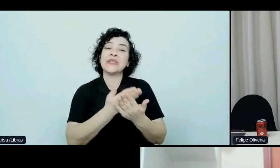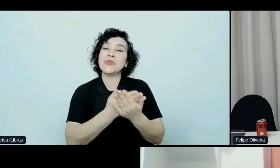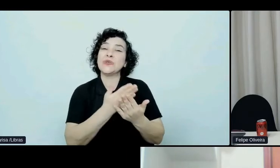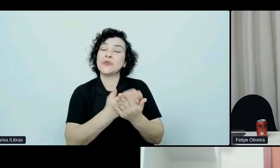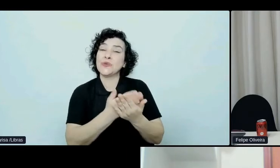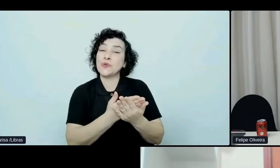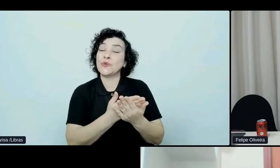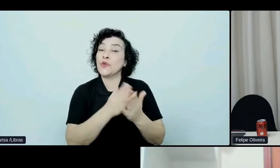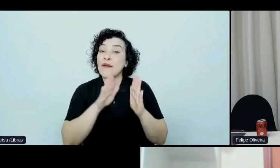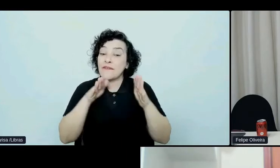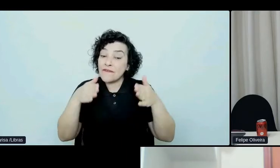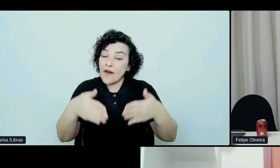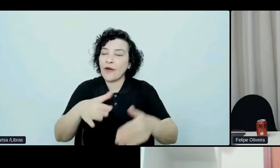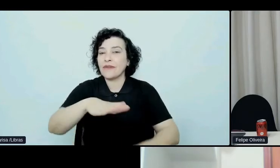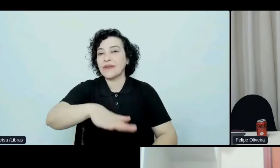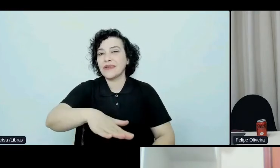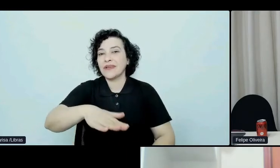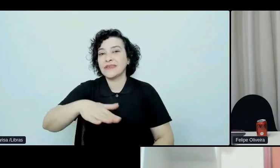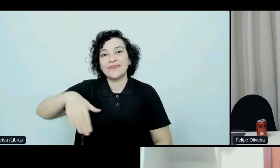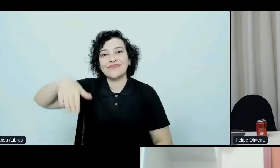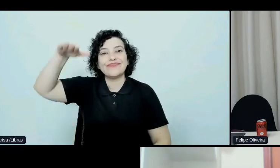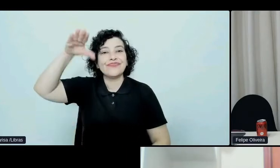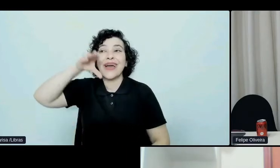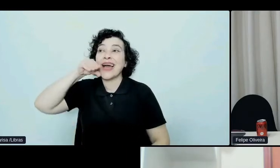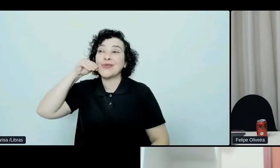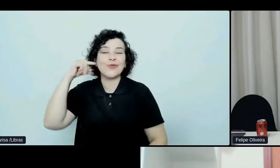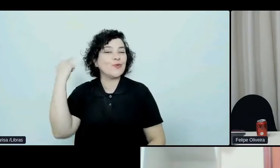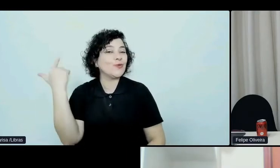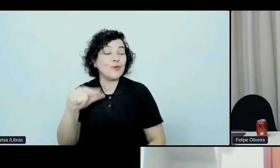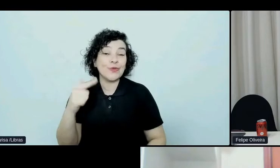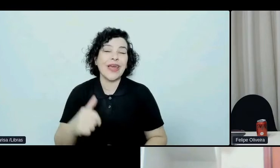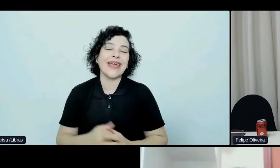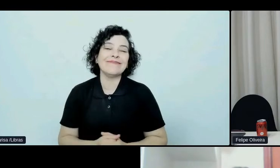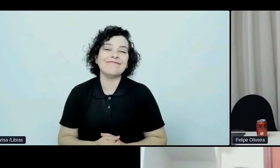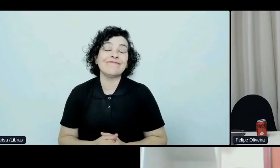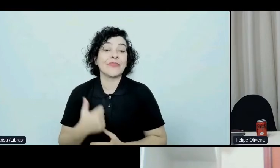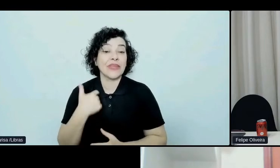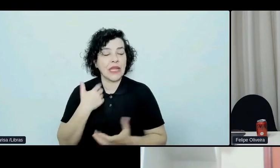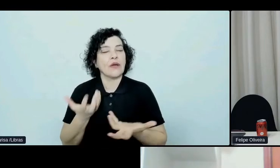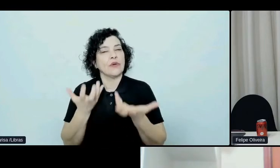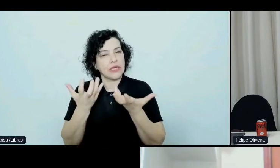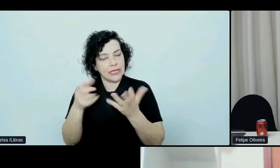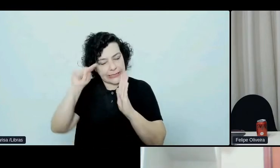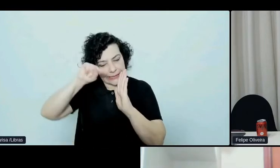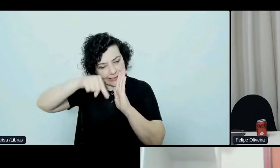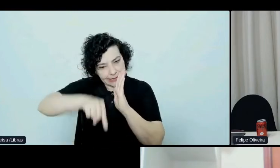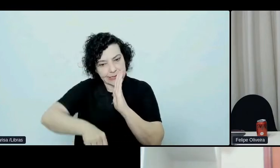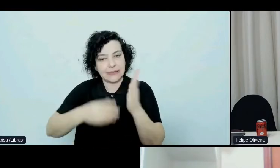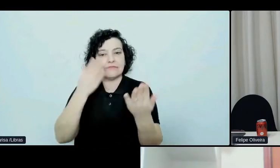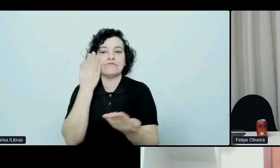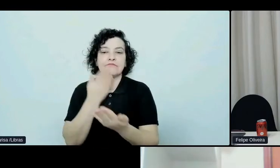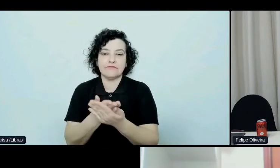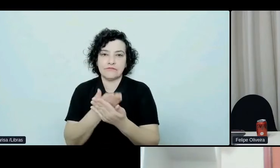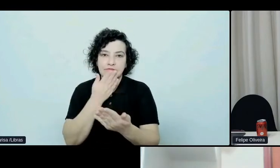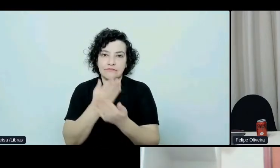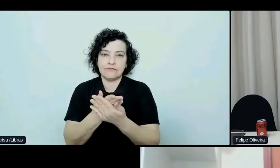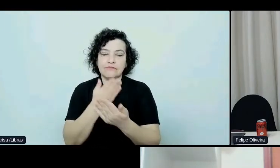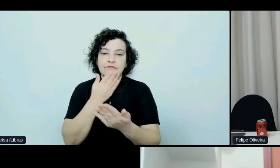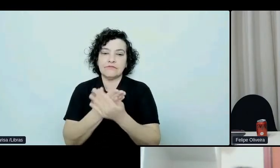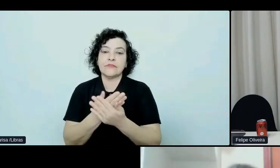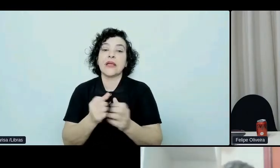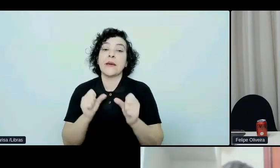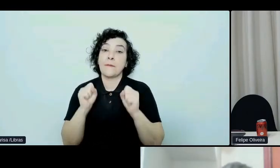de adultos autistas de nível 1, porque esses adultos, eles são deixados à parte. A maioria